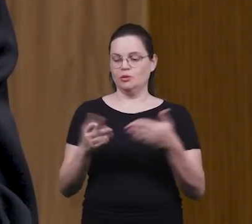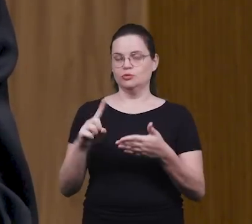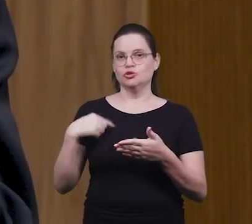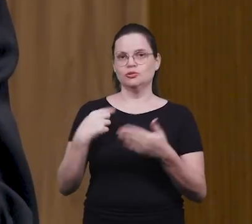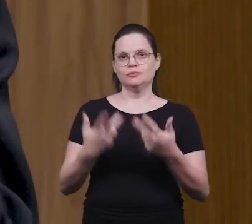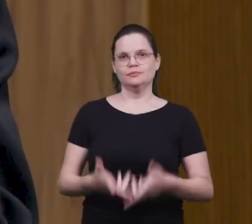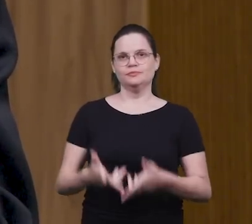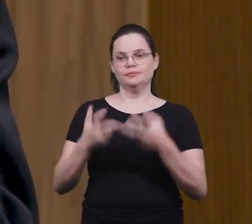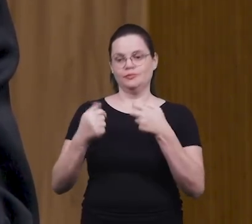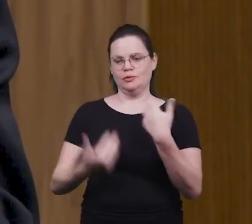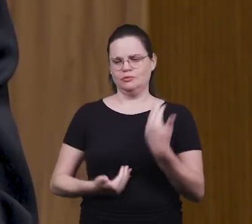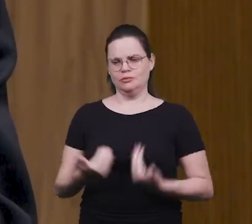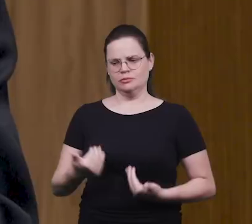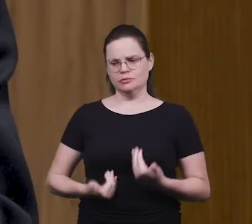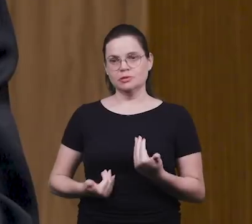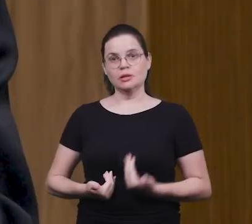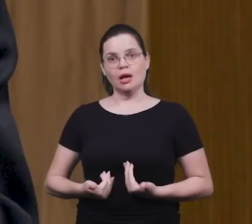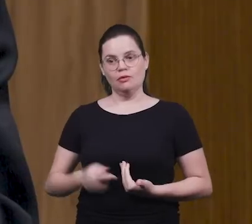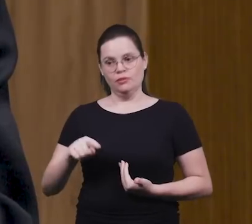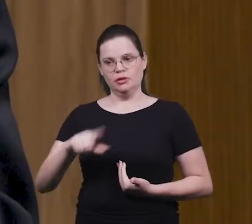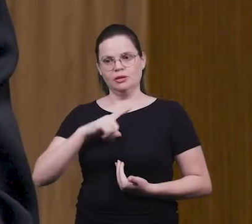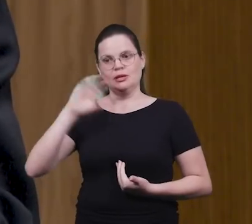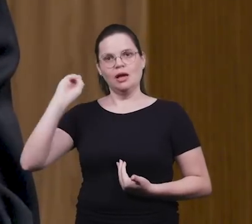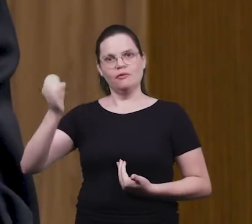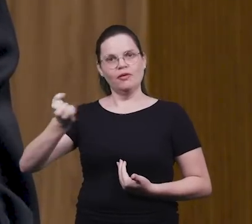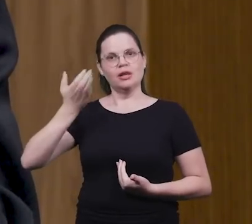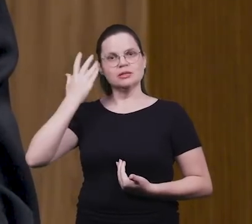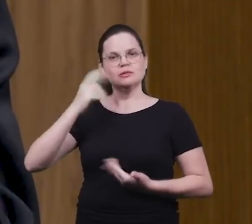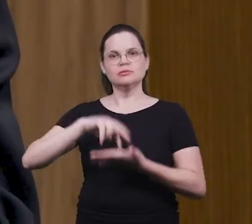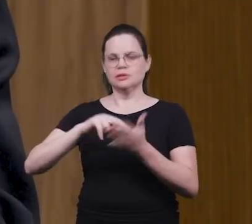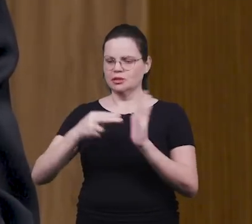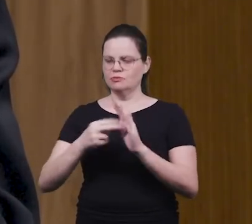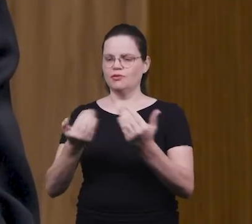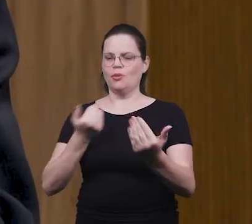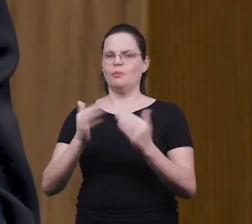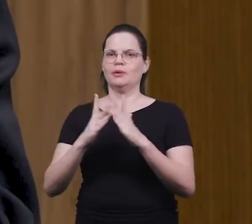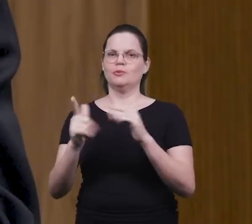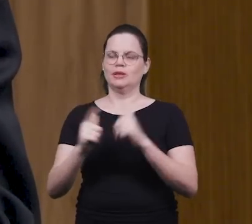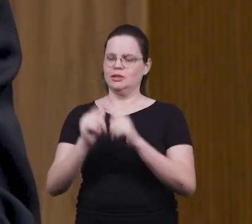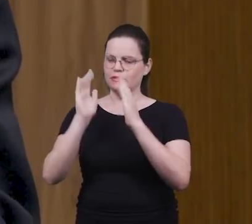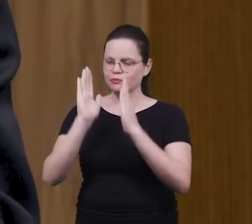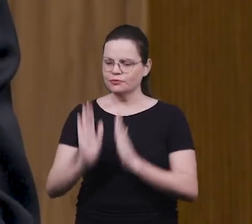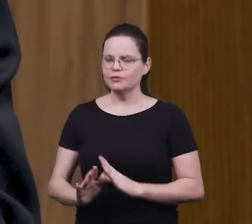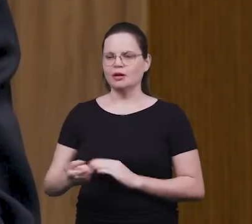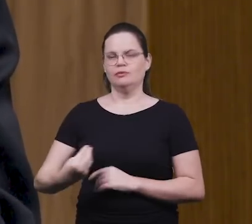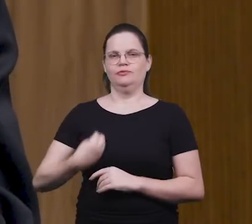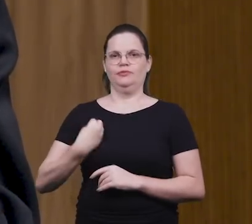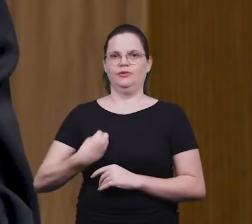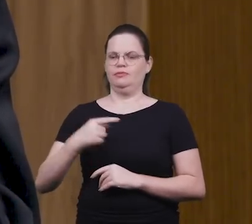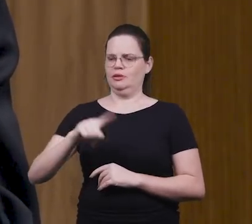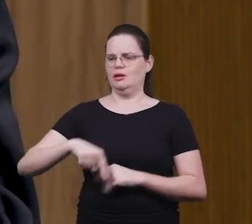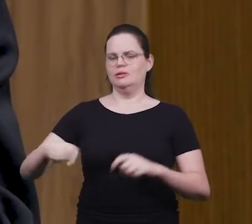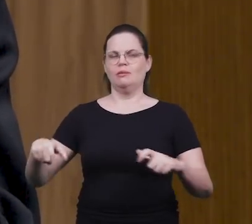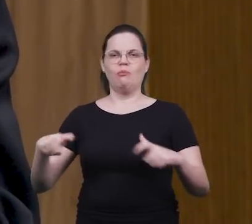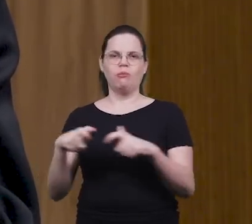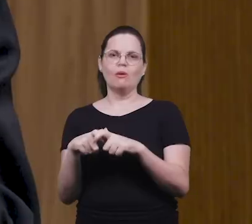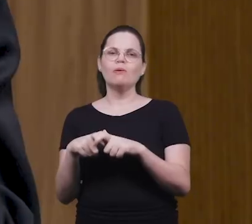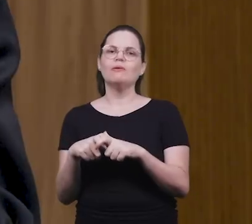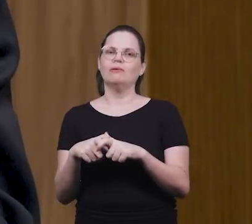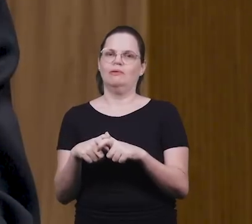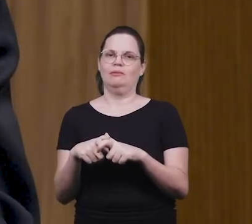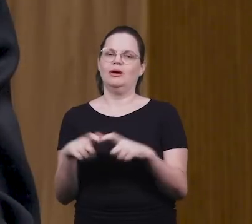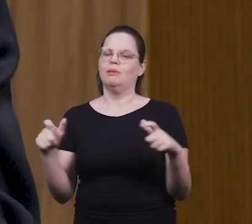é aquela que tem a revelação de Jesus, e isso está na mão dos chamados restantes, ou seja, os remanescentes